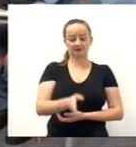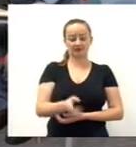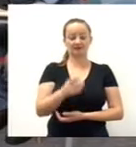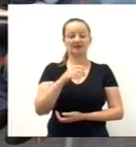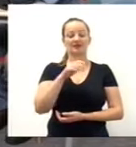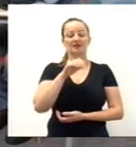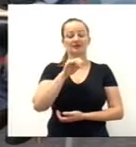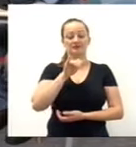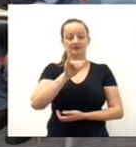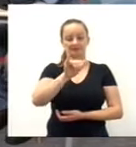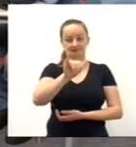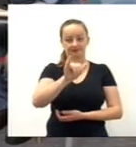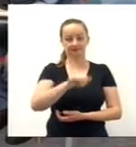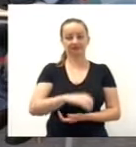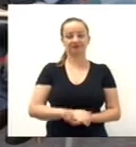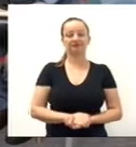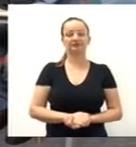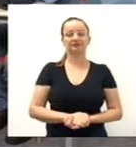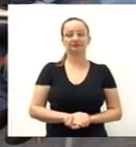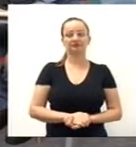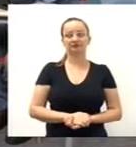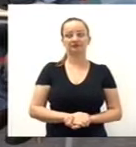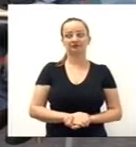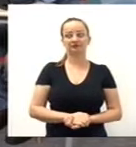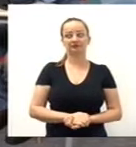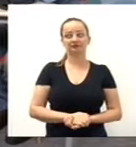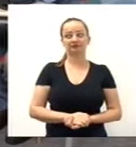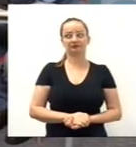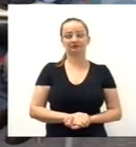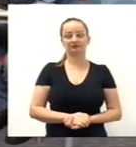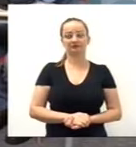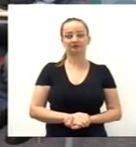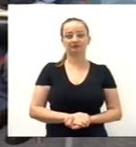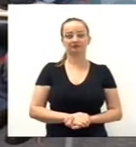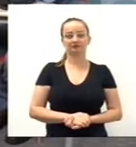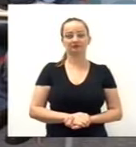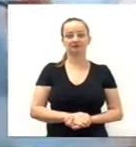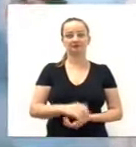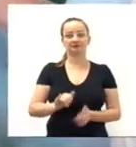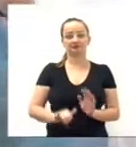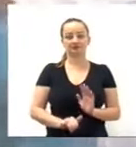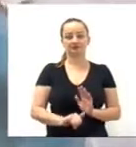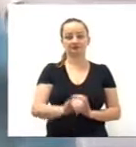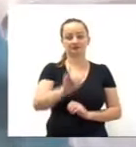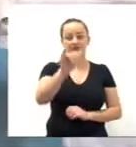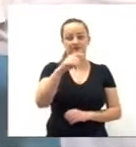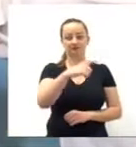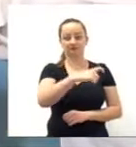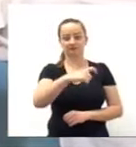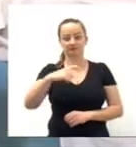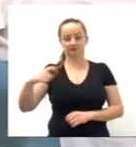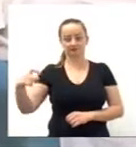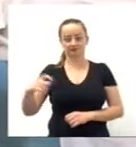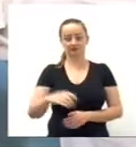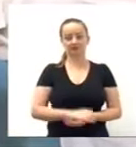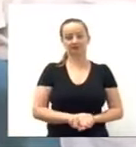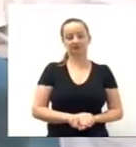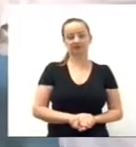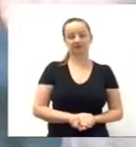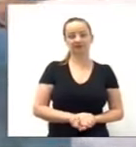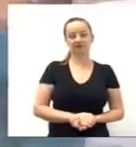eixo Y, né? Que é as ordenadas, ok? Então, nós utilizamos